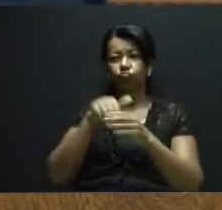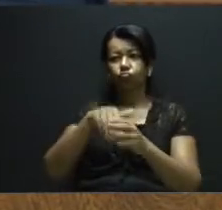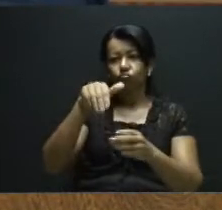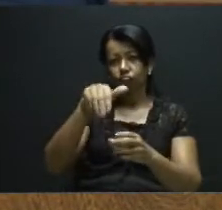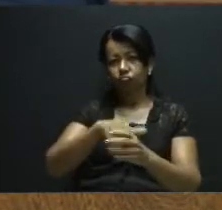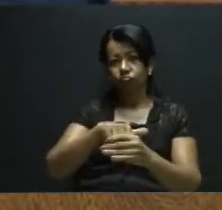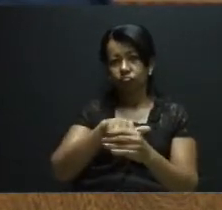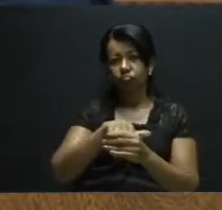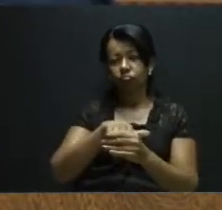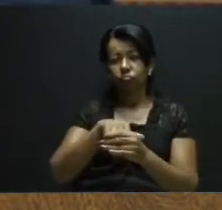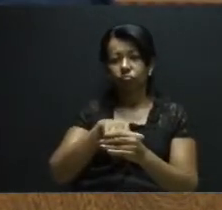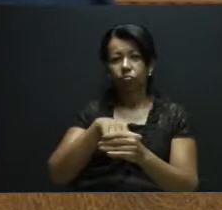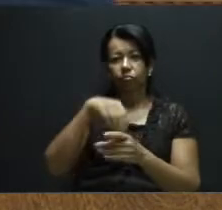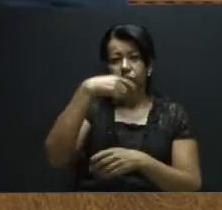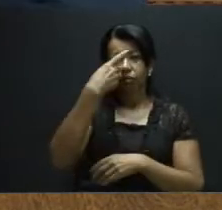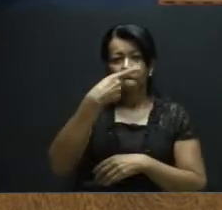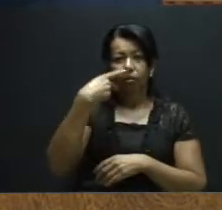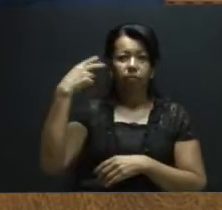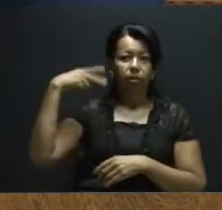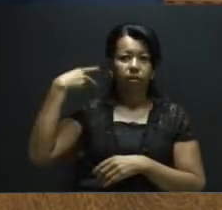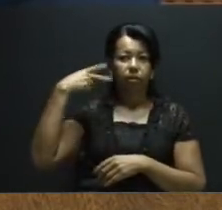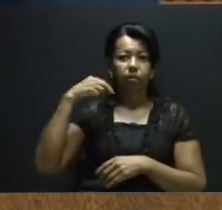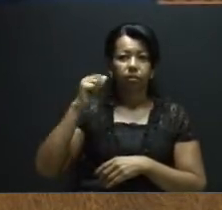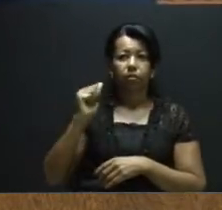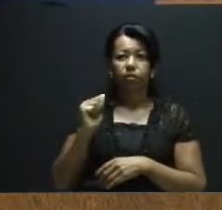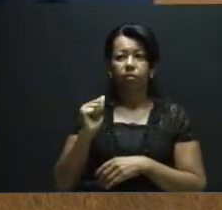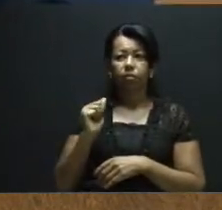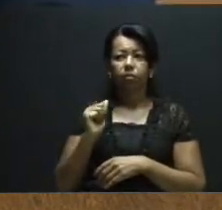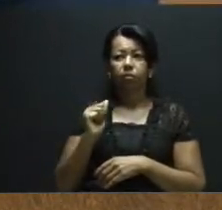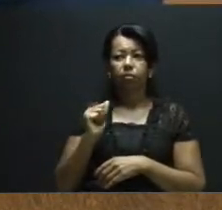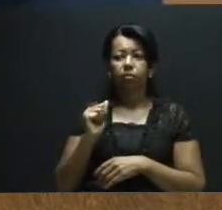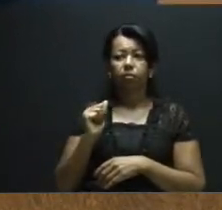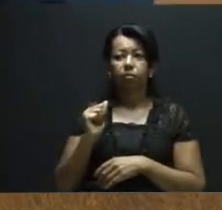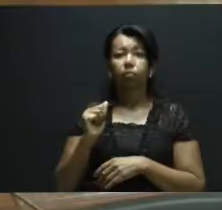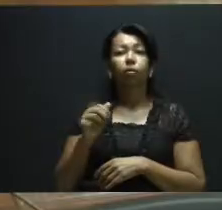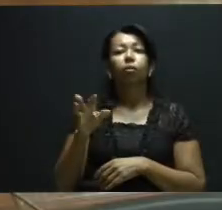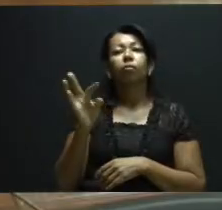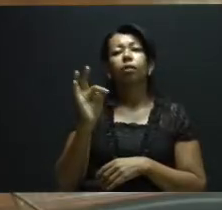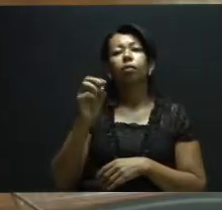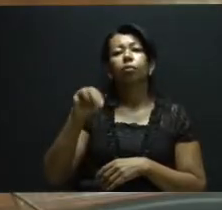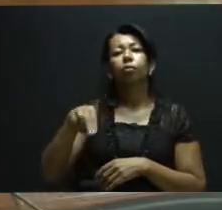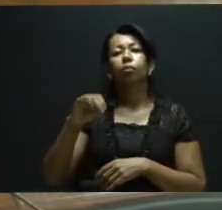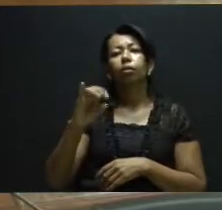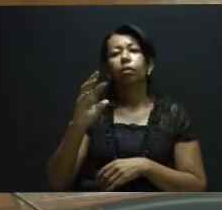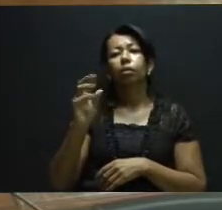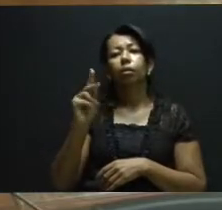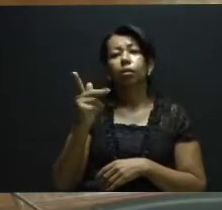votação copa palavra vereador antônio vieira